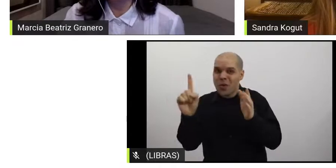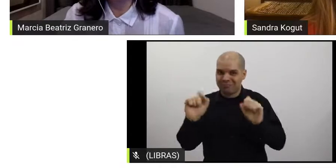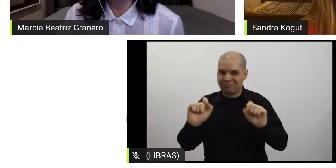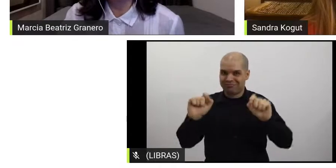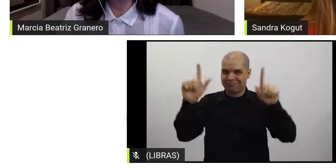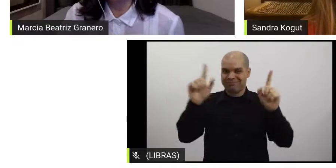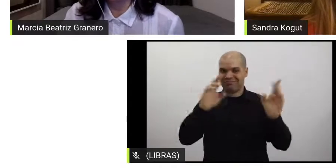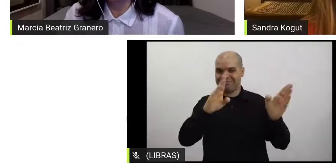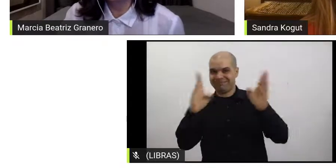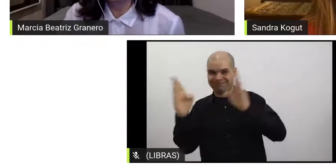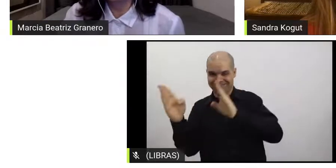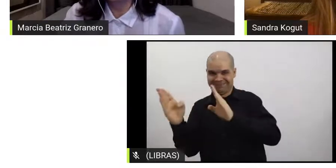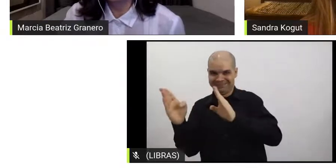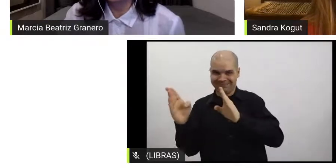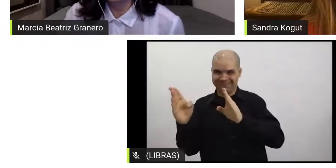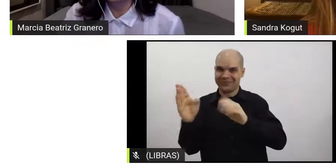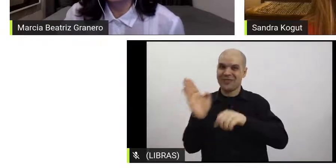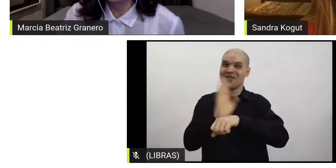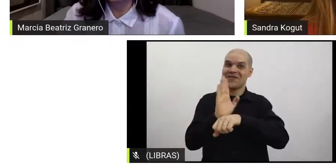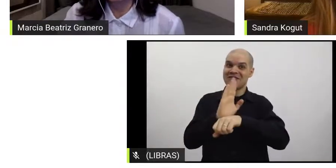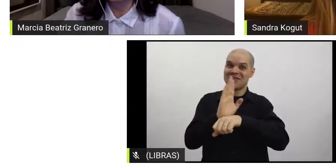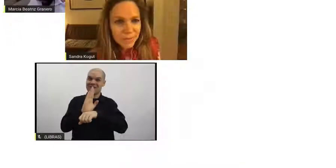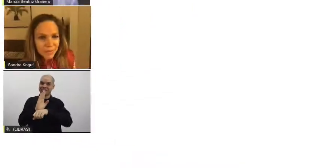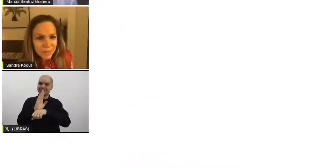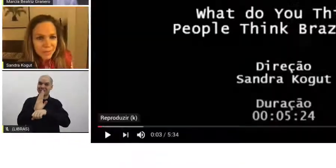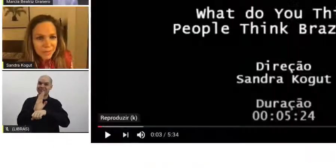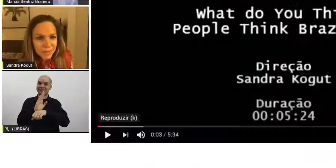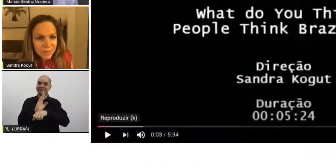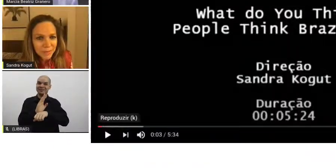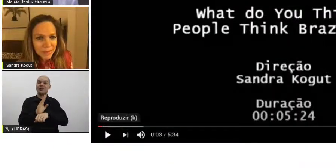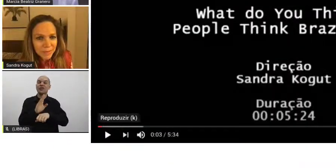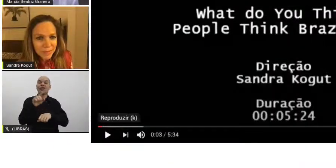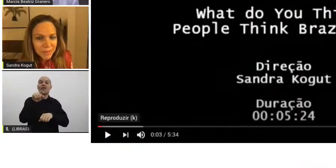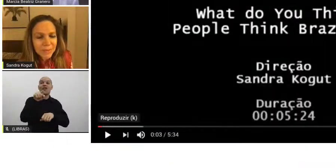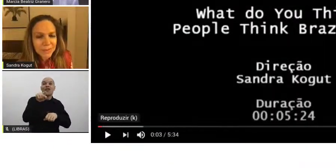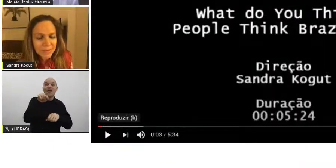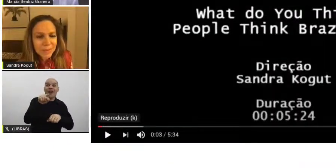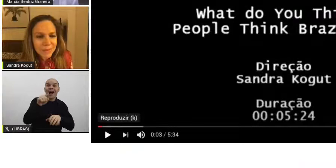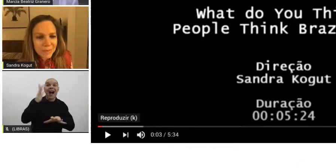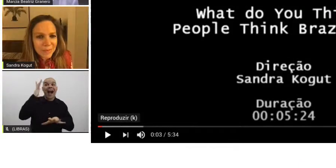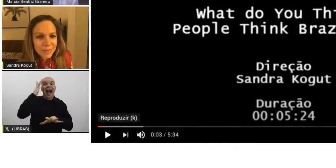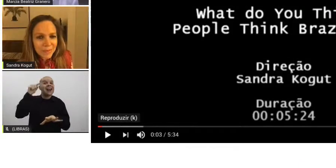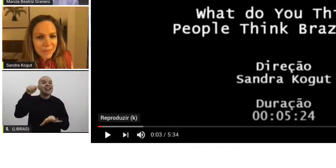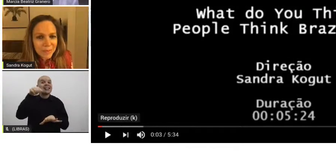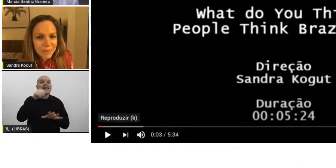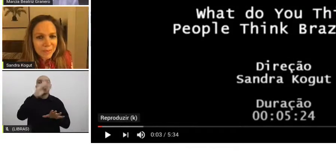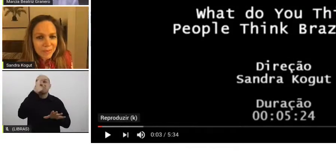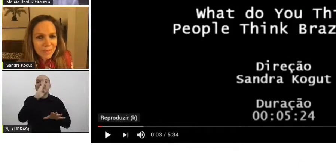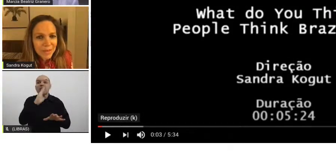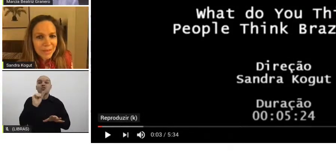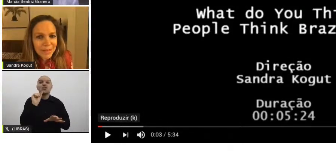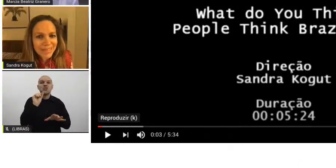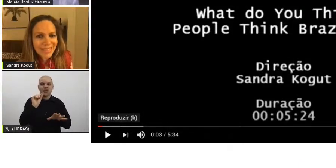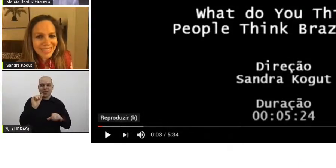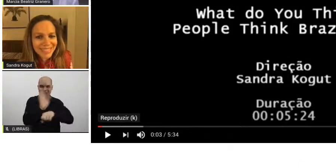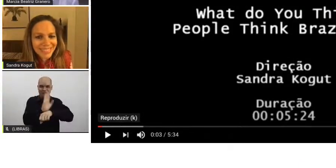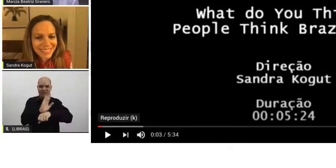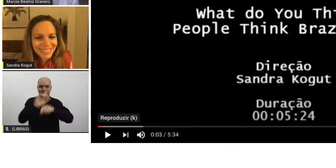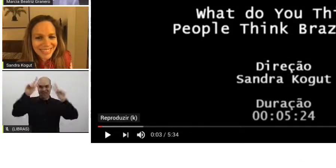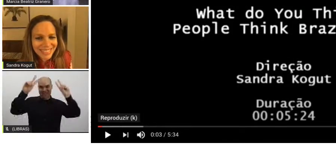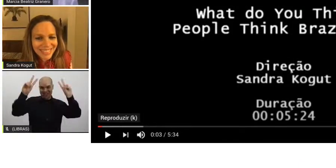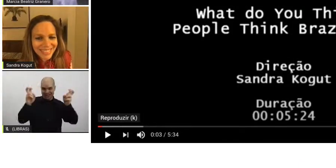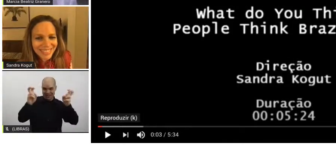que é What Do You Think People Think Brazil Is? Essa é uma pergunta, né? Uhum.